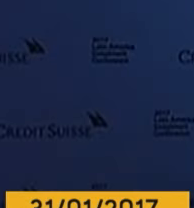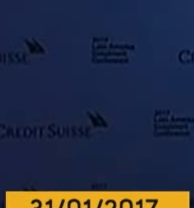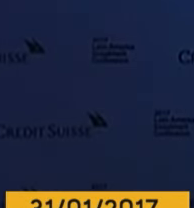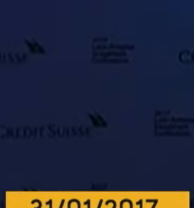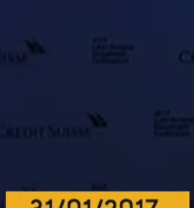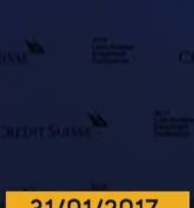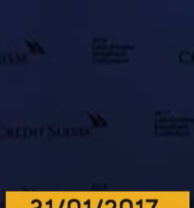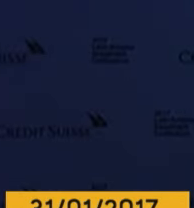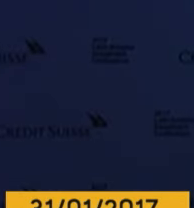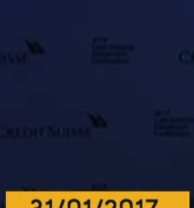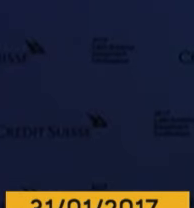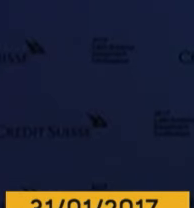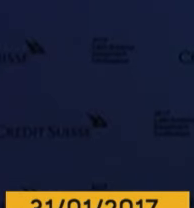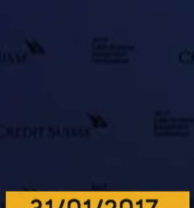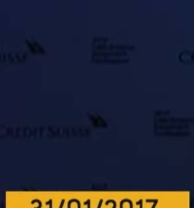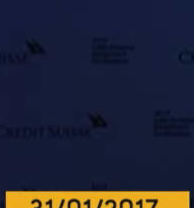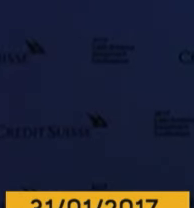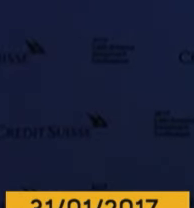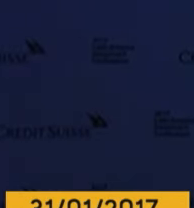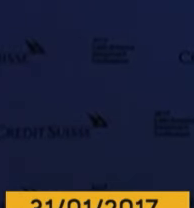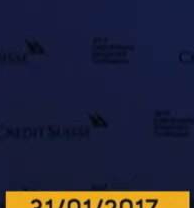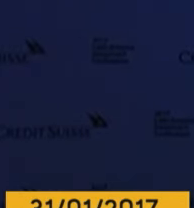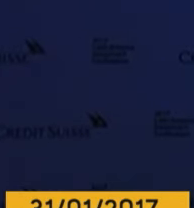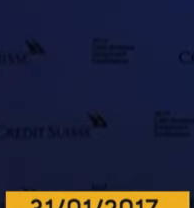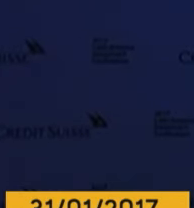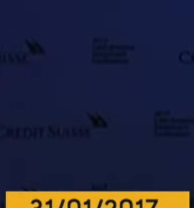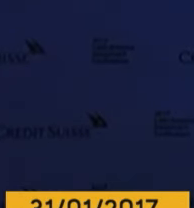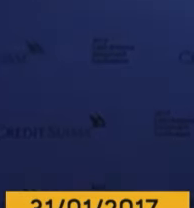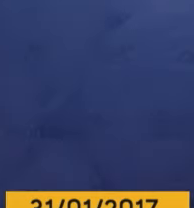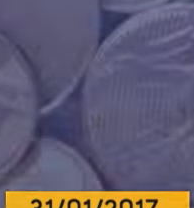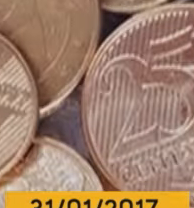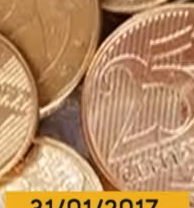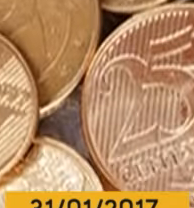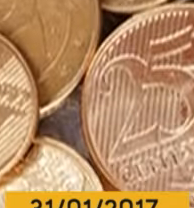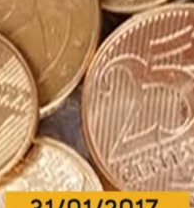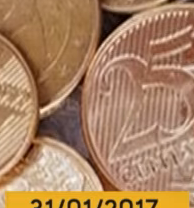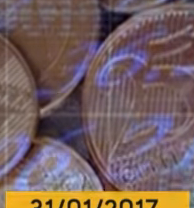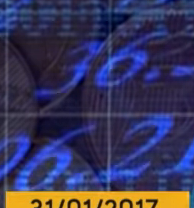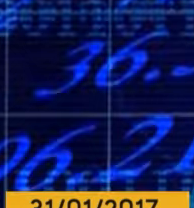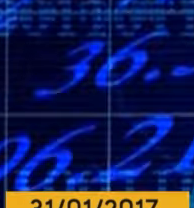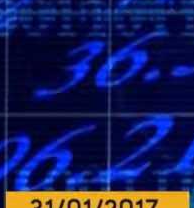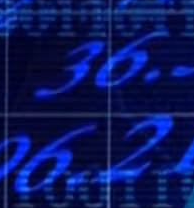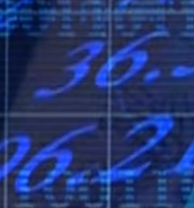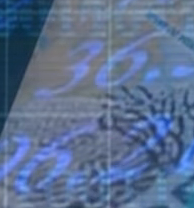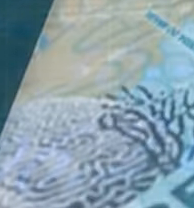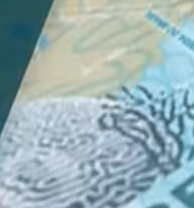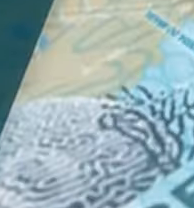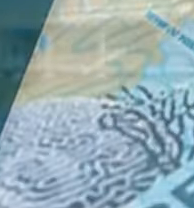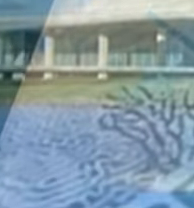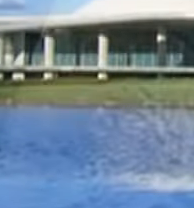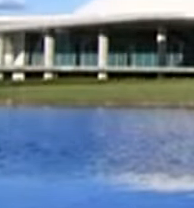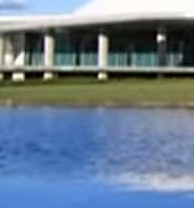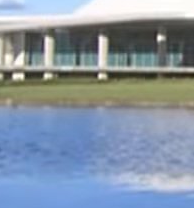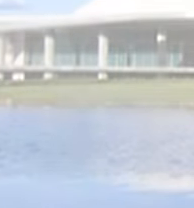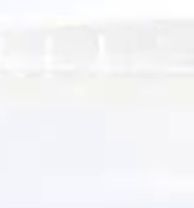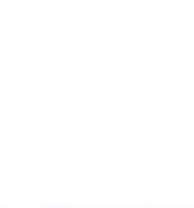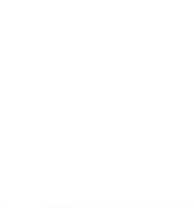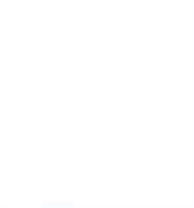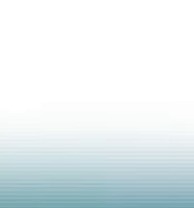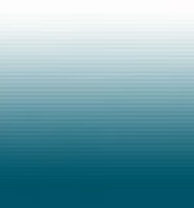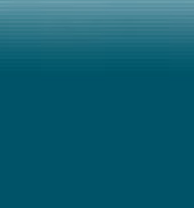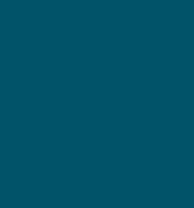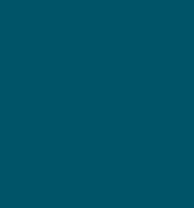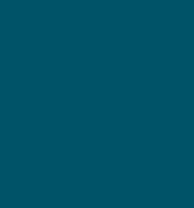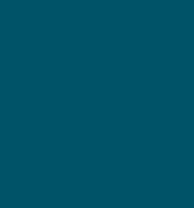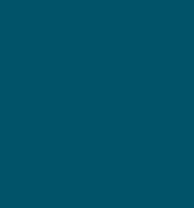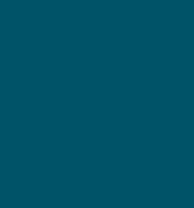Latina falando para uma plateia formada principalmente por investidores o presidente Michel Temer afirmou que o governo federal